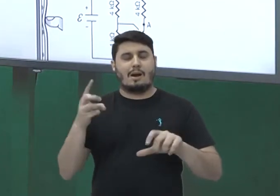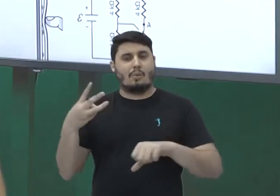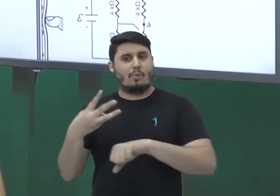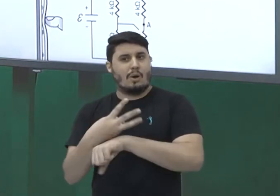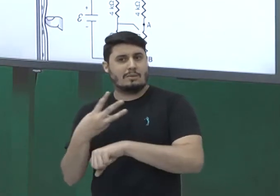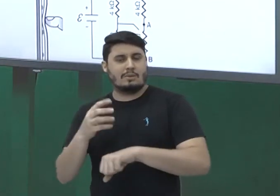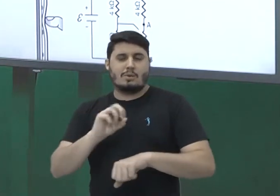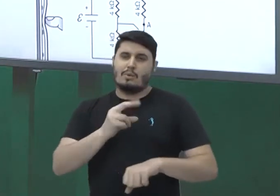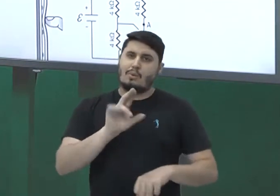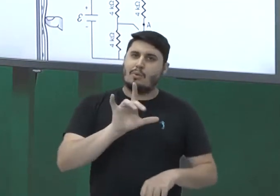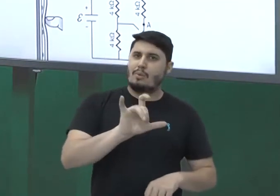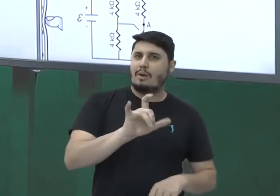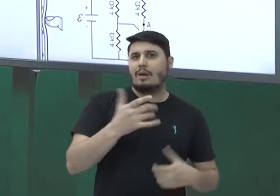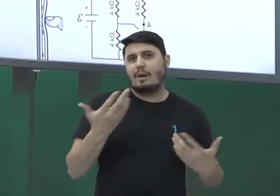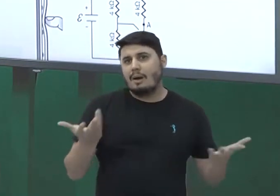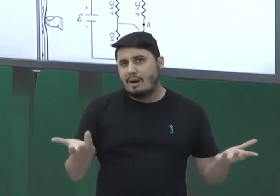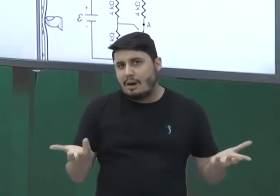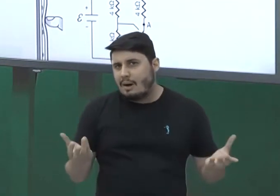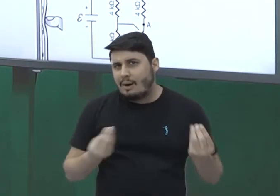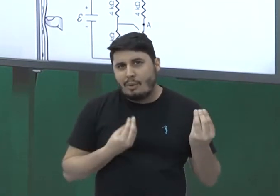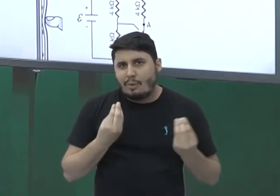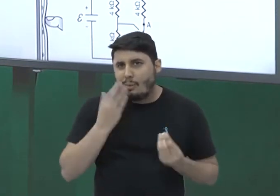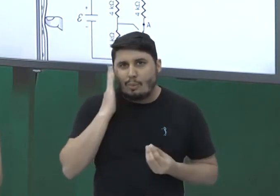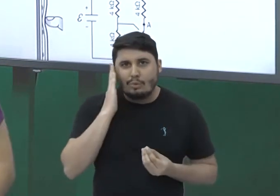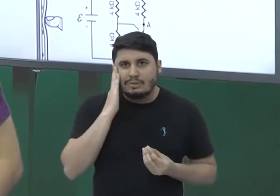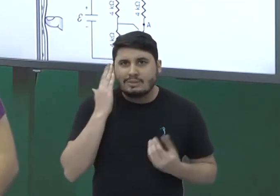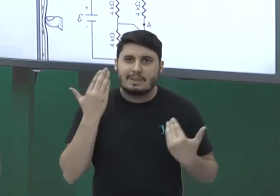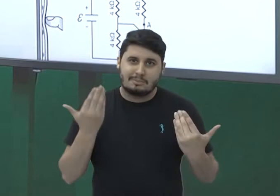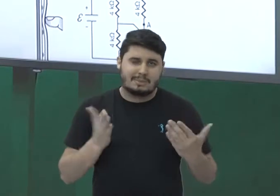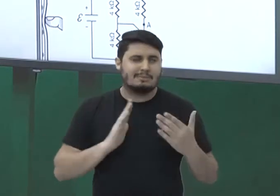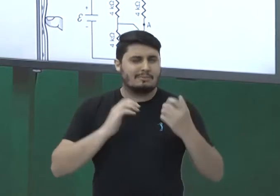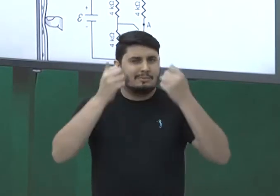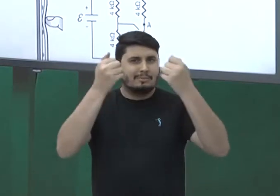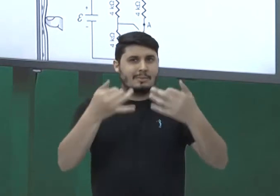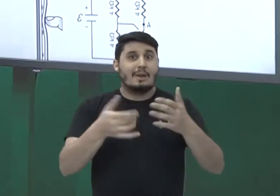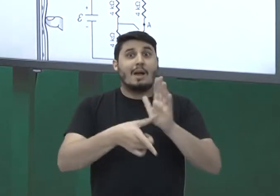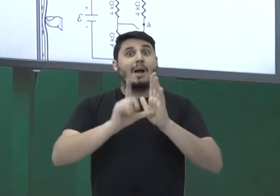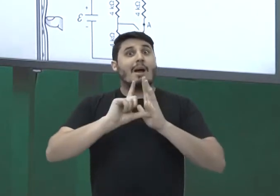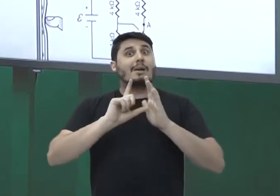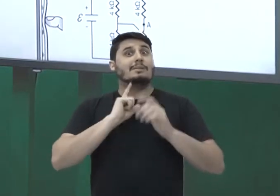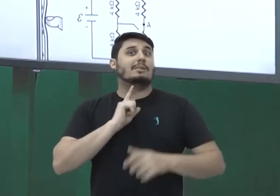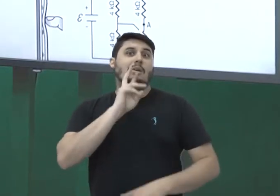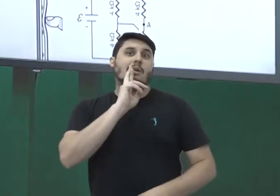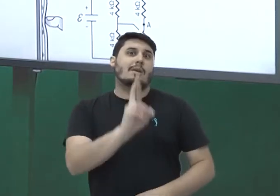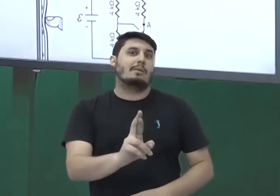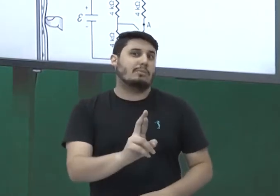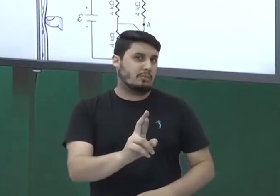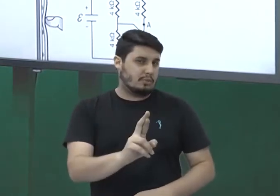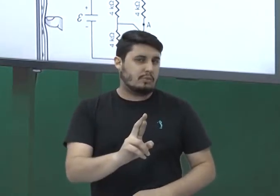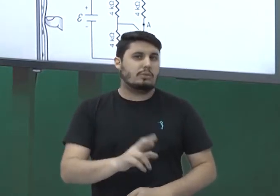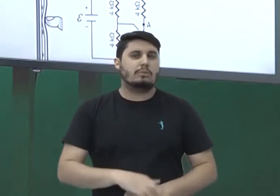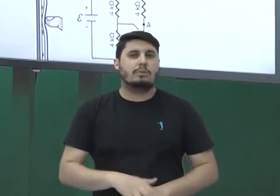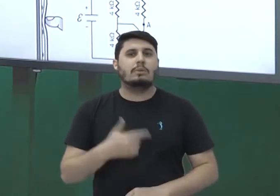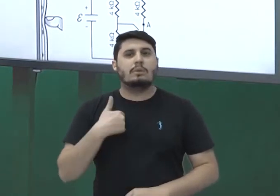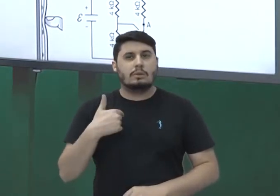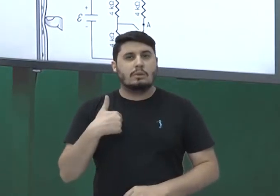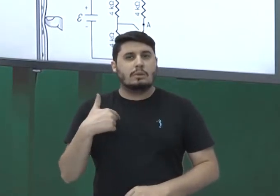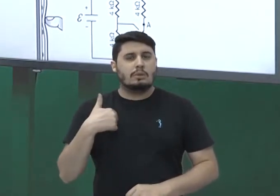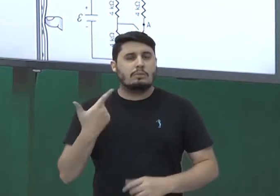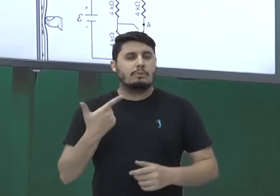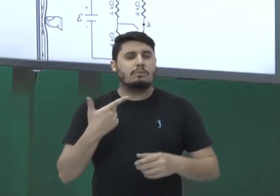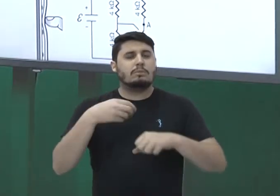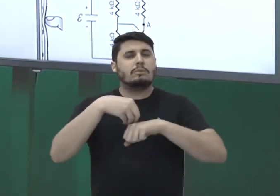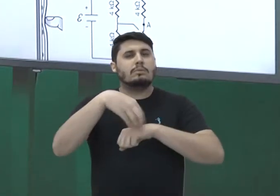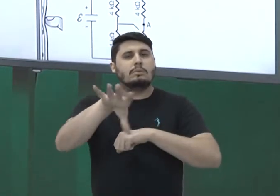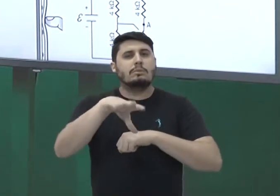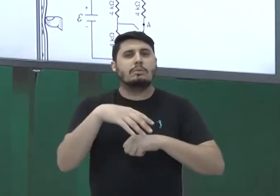aquele aplicativo em especial? Olha só, antes de responder essa pergunta, eu vou para uma situação que